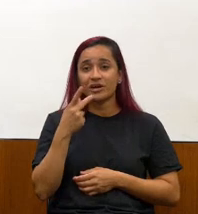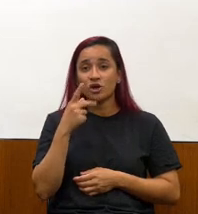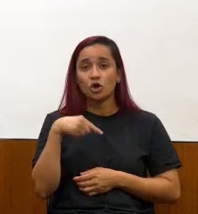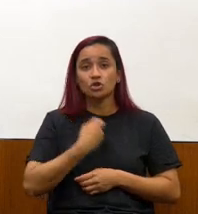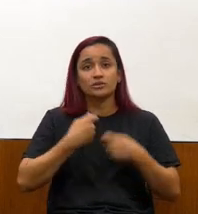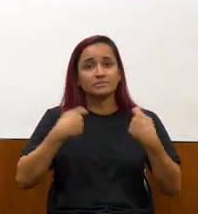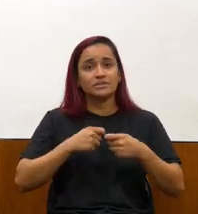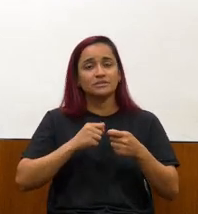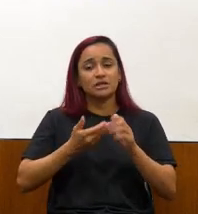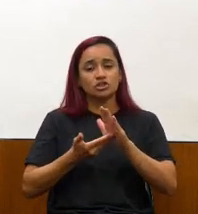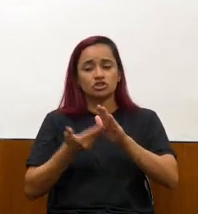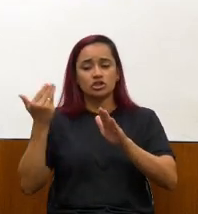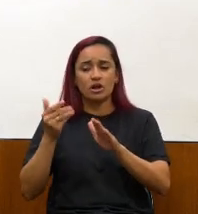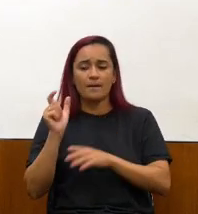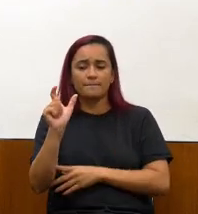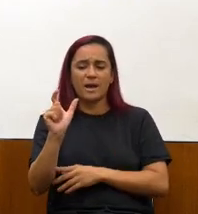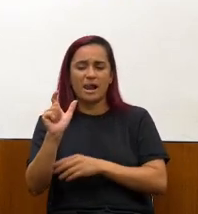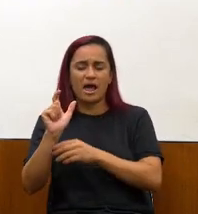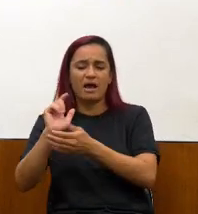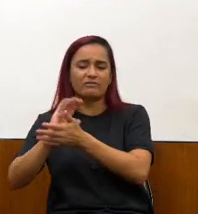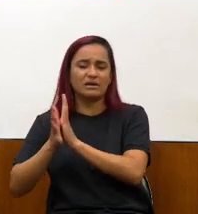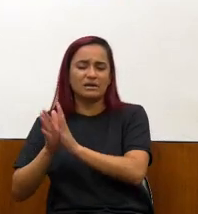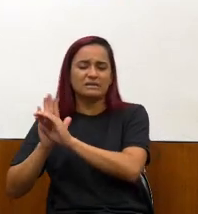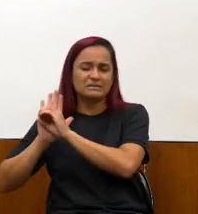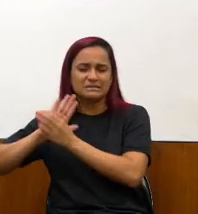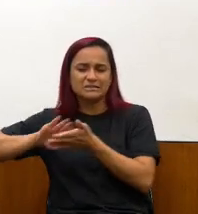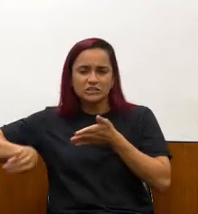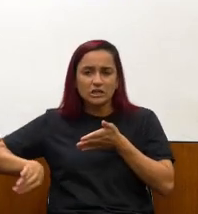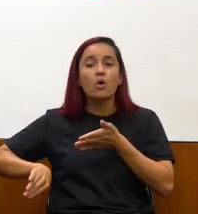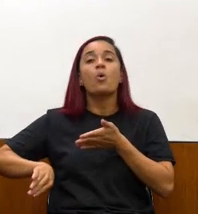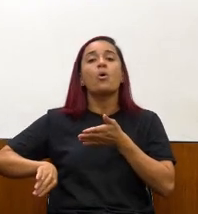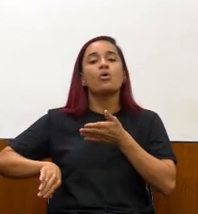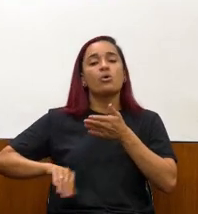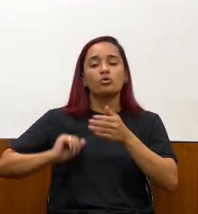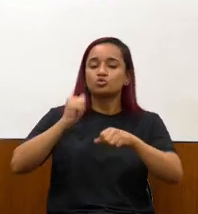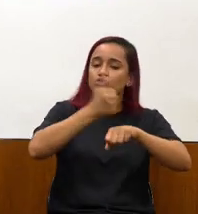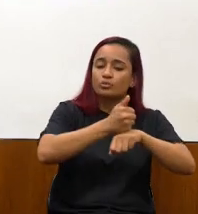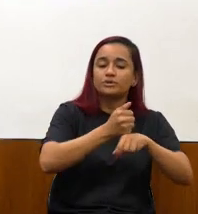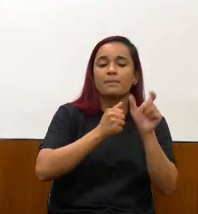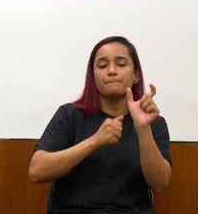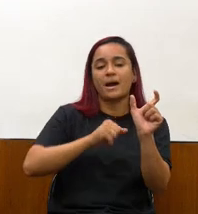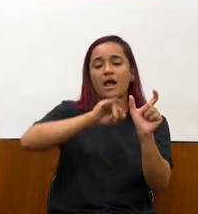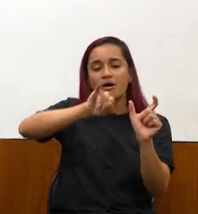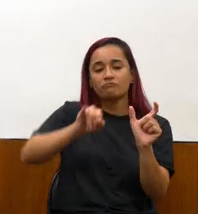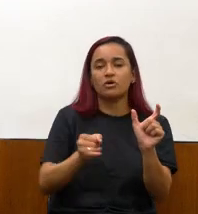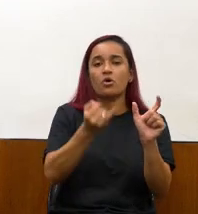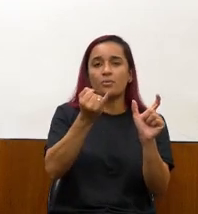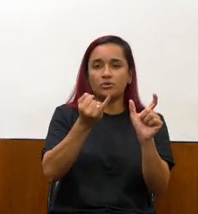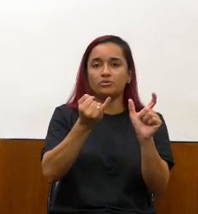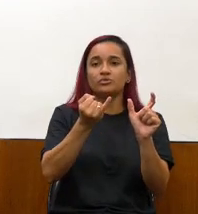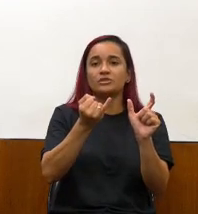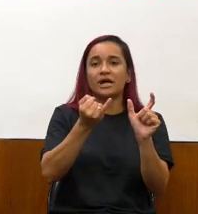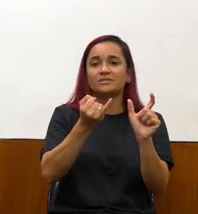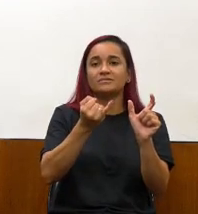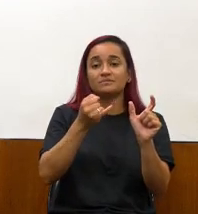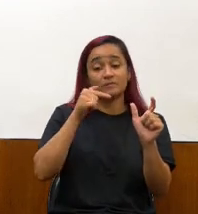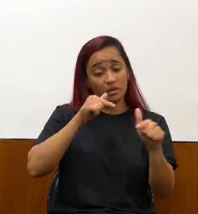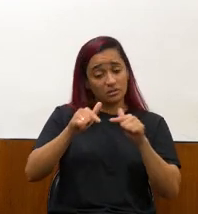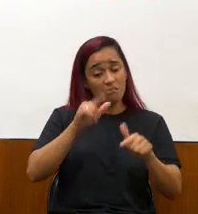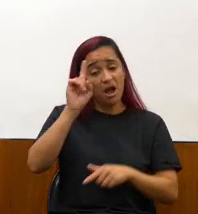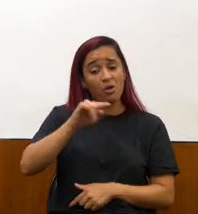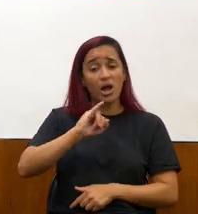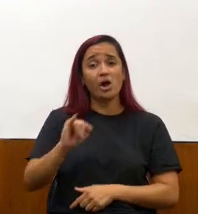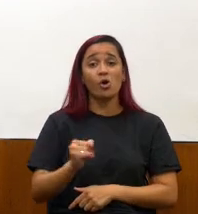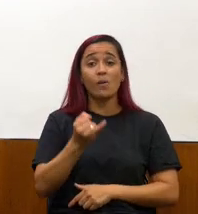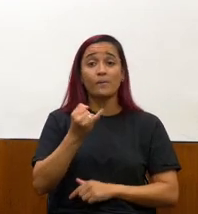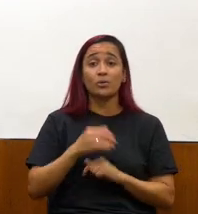palavra exclusão por oportunidade. Então, o emprego é uma grande oportunidade. Uma outra coisa que ele me